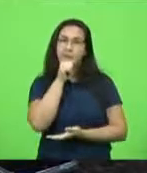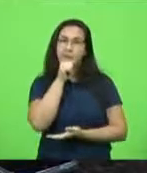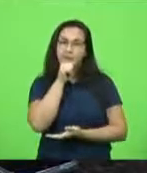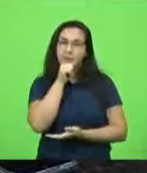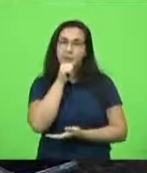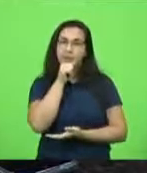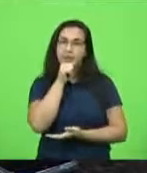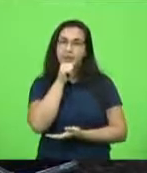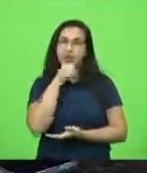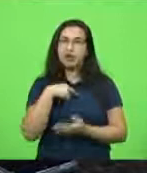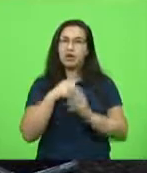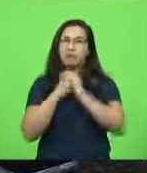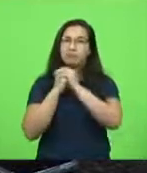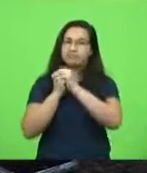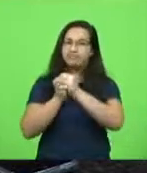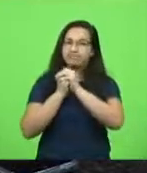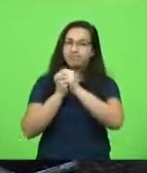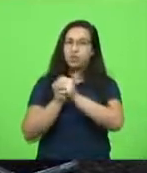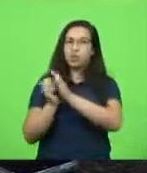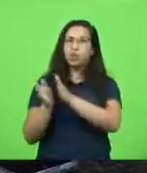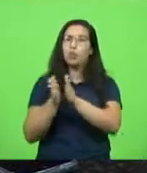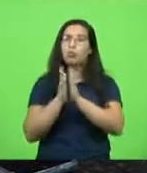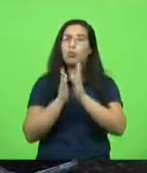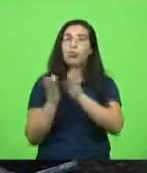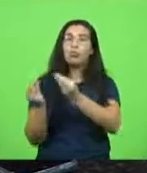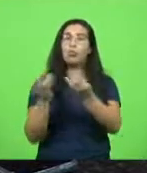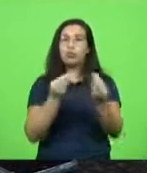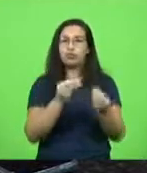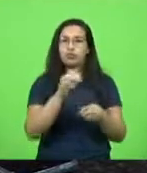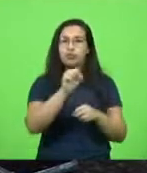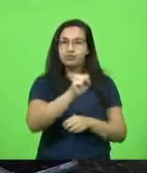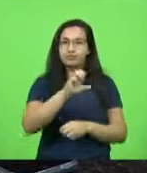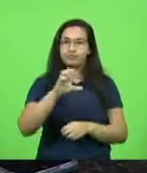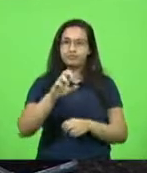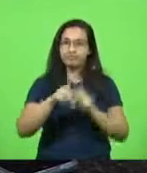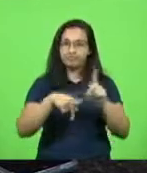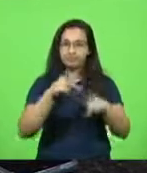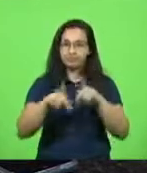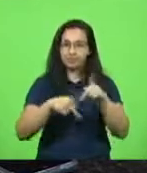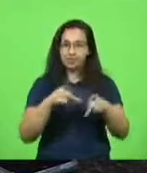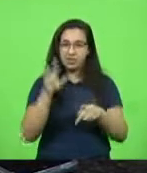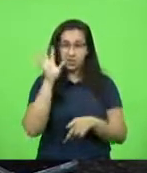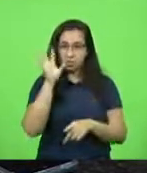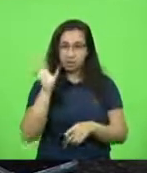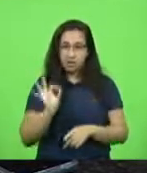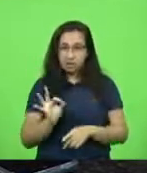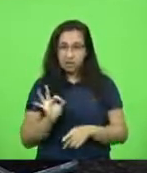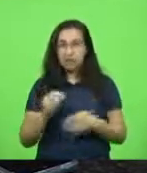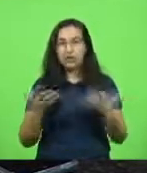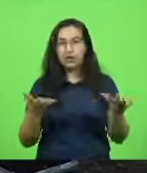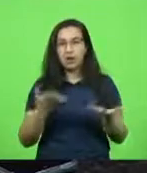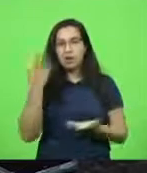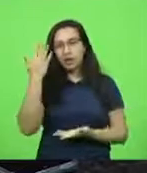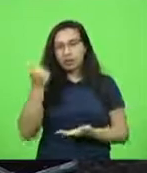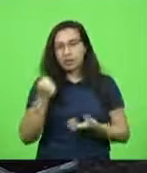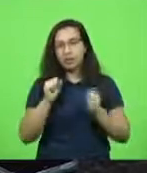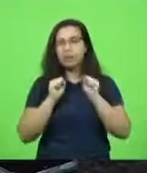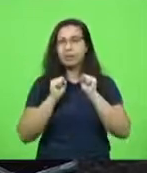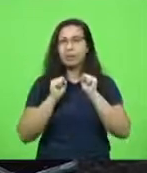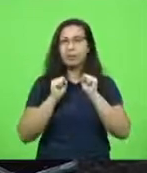também tenho certeza que muitos Catarinense desse momento é aqueles que estão acompanhando não sabia desse fato dessa situação